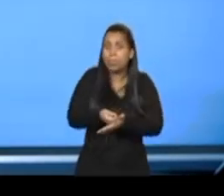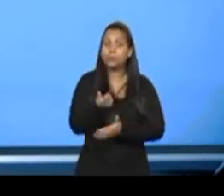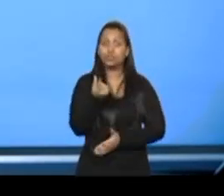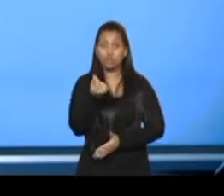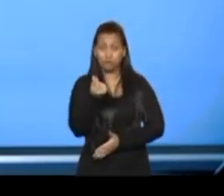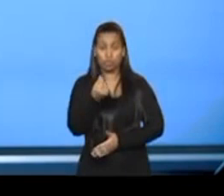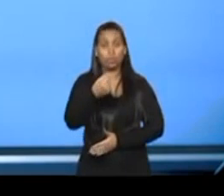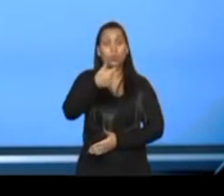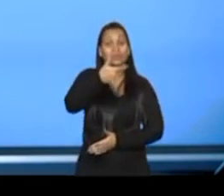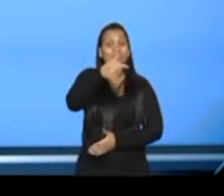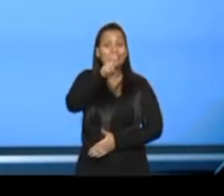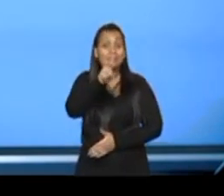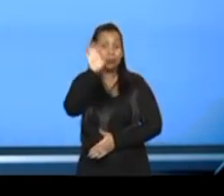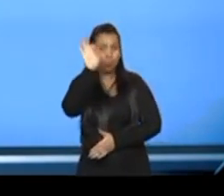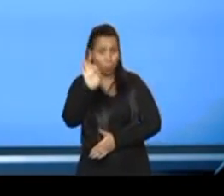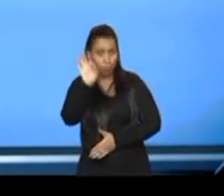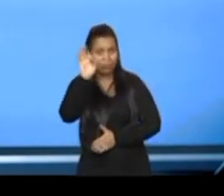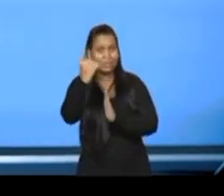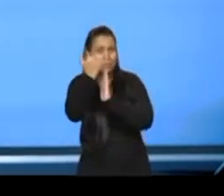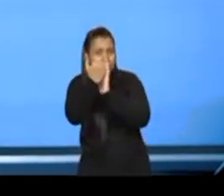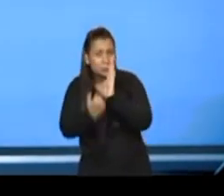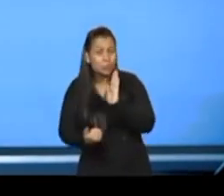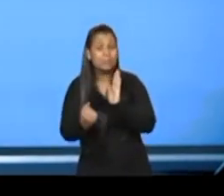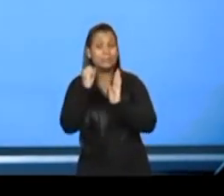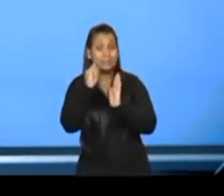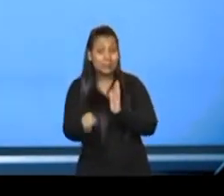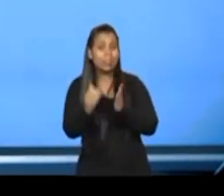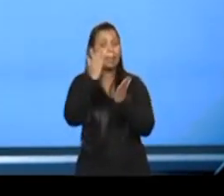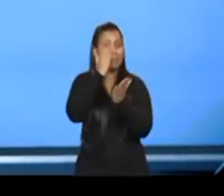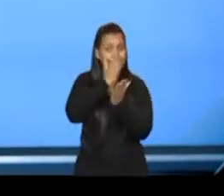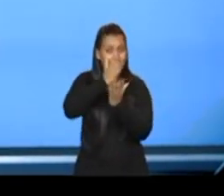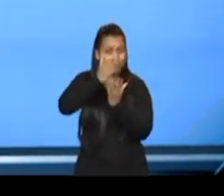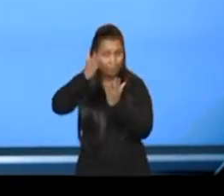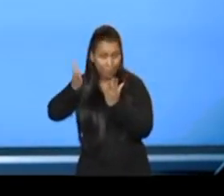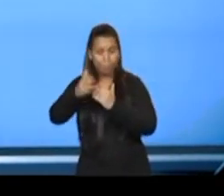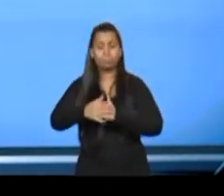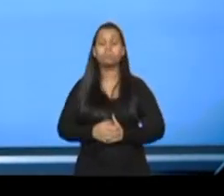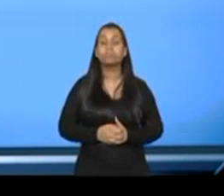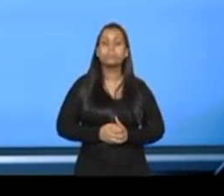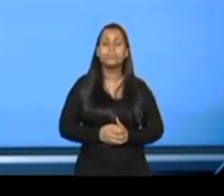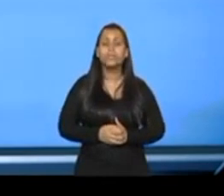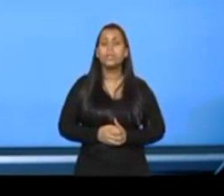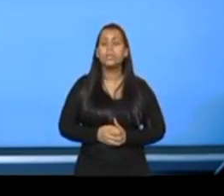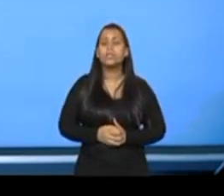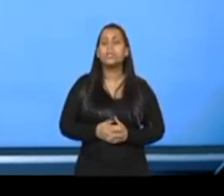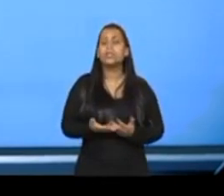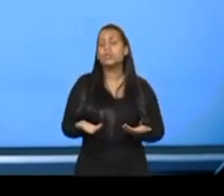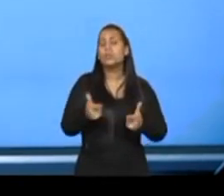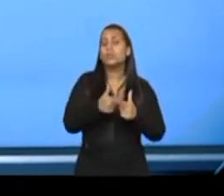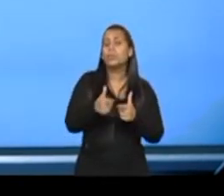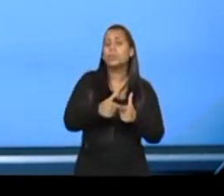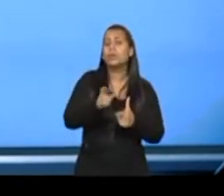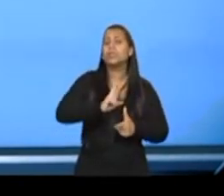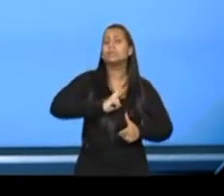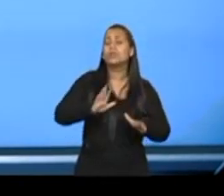e 25% de desconto para pagamento a prazo. E o problema quer saber exatamente isso. Qual é o